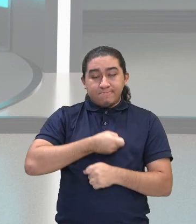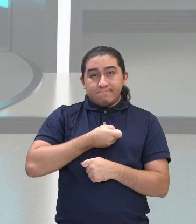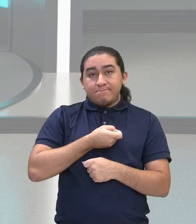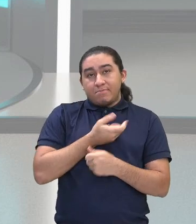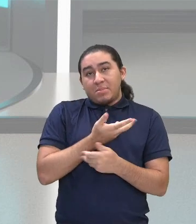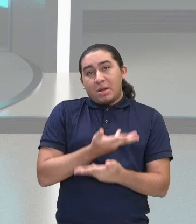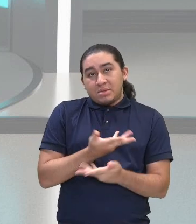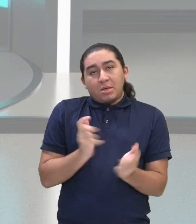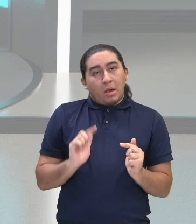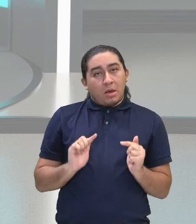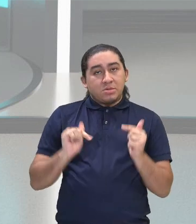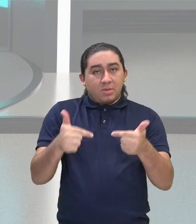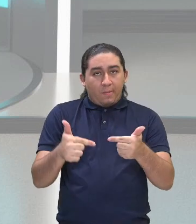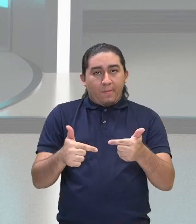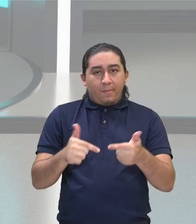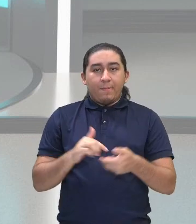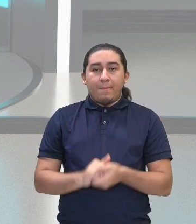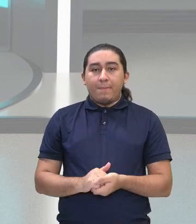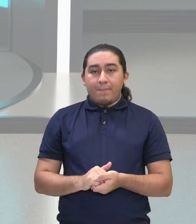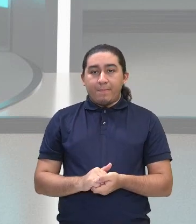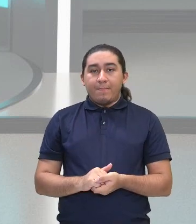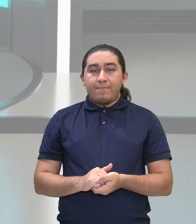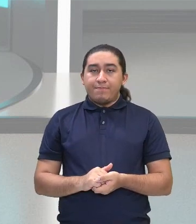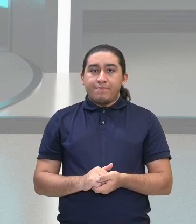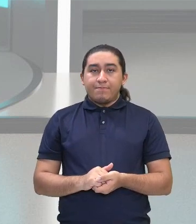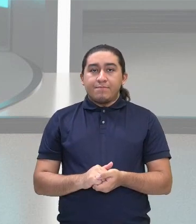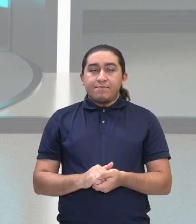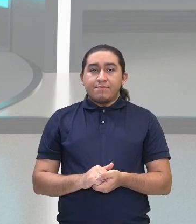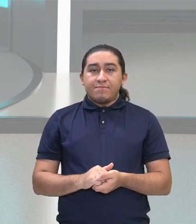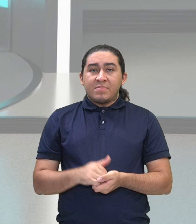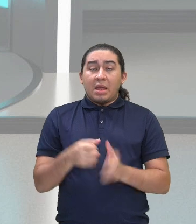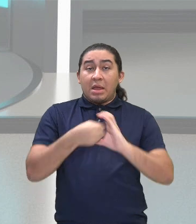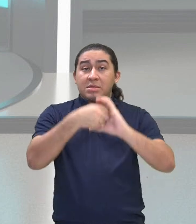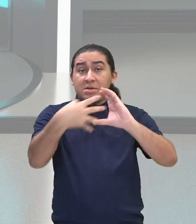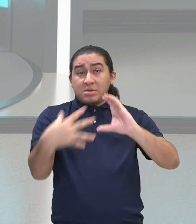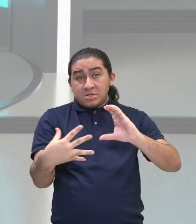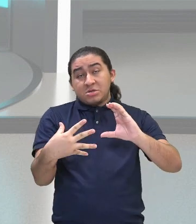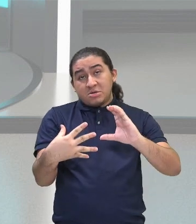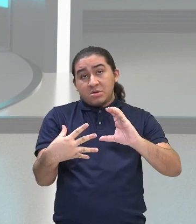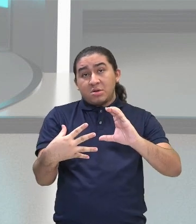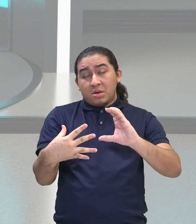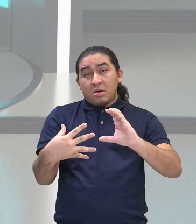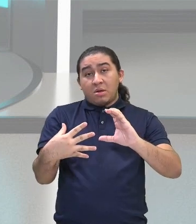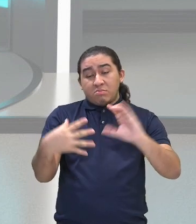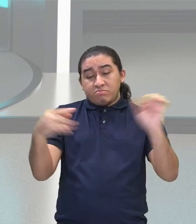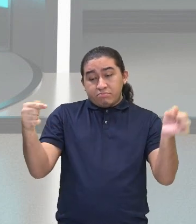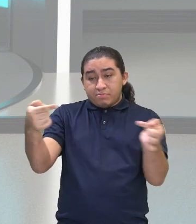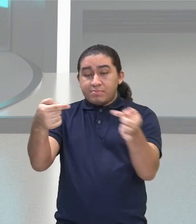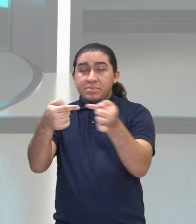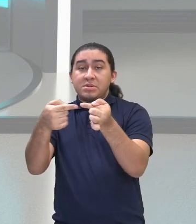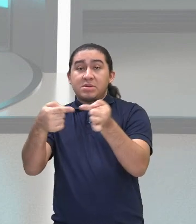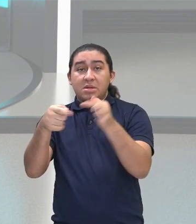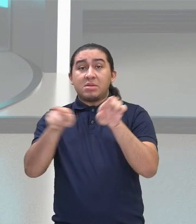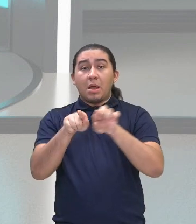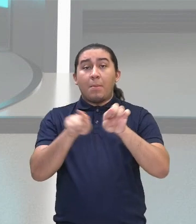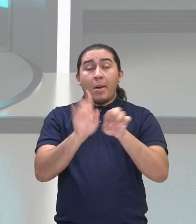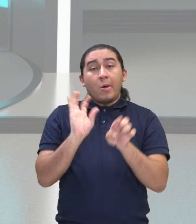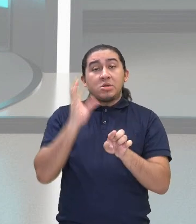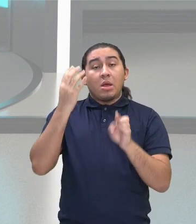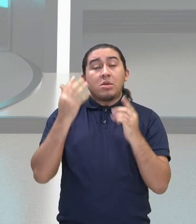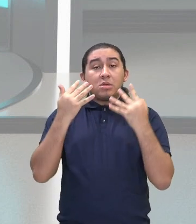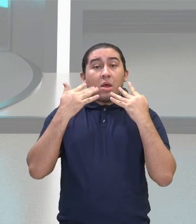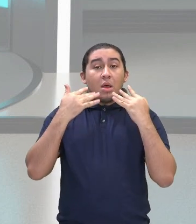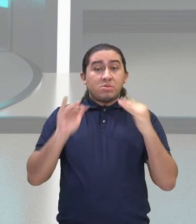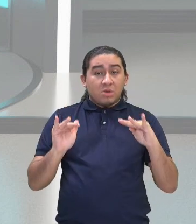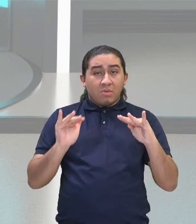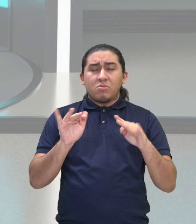ações, estados, qualidades, e também fenômenos da natureza. Quais